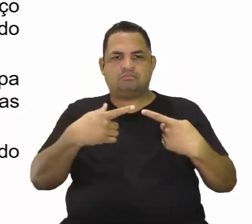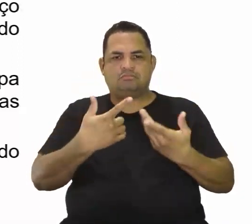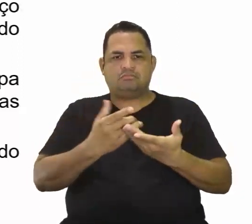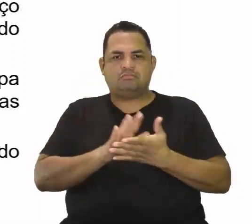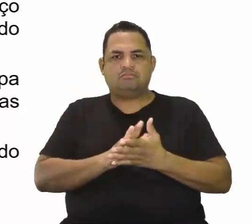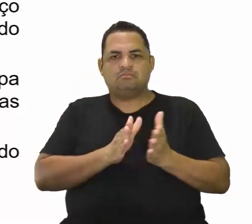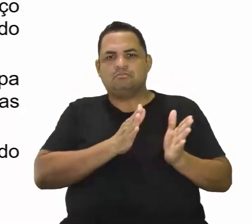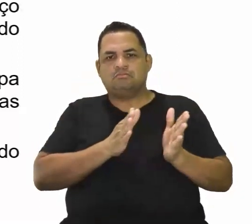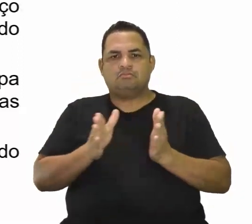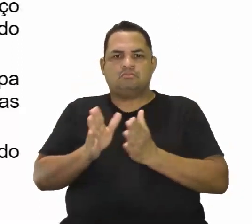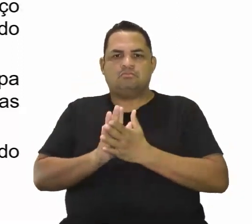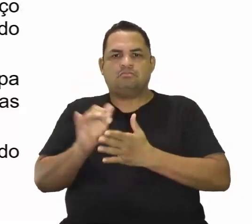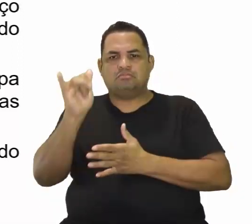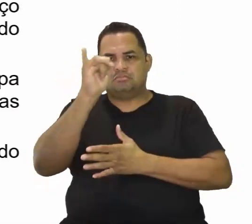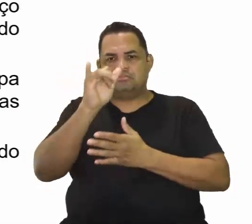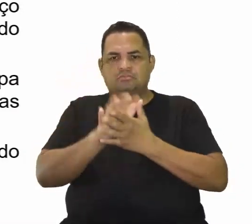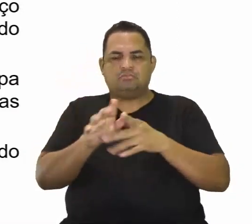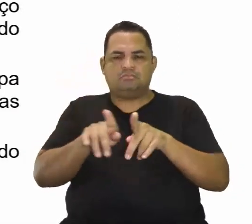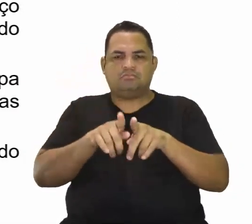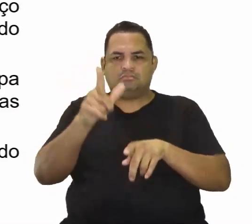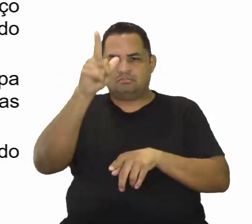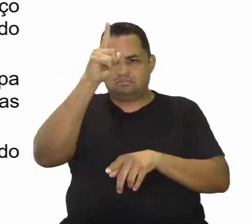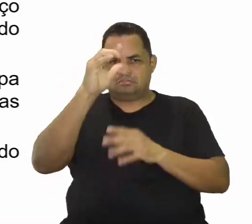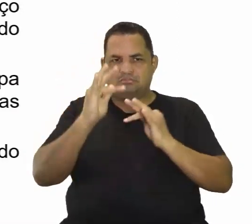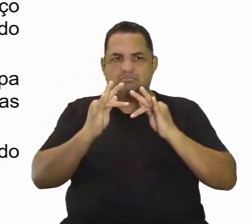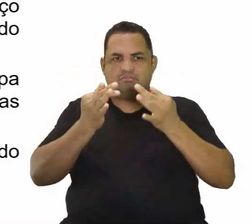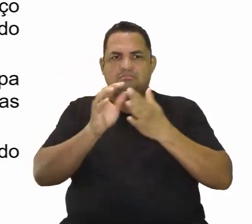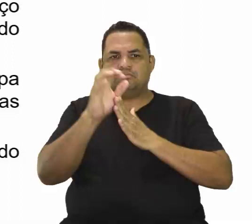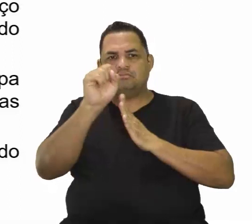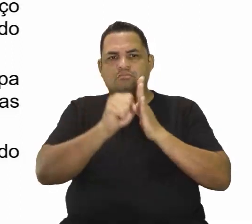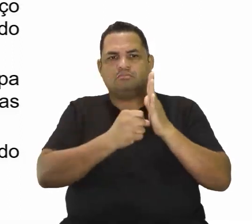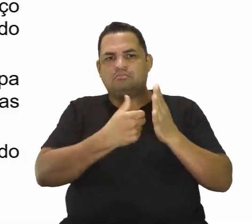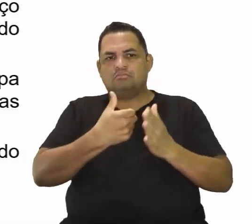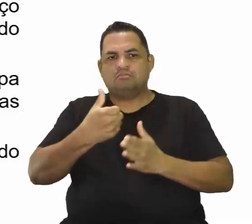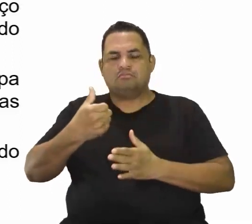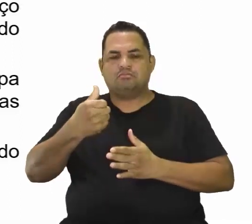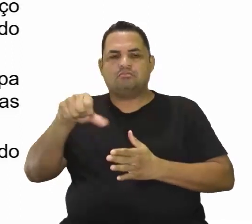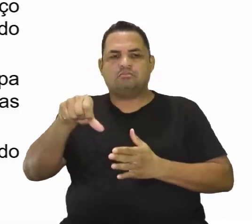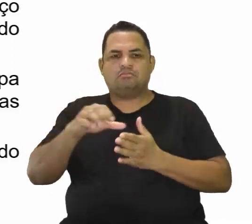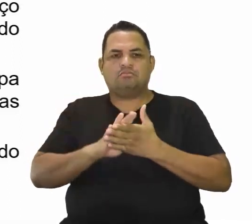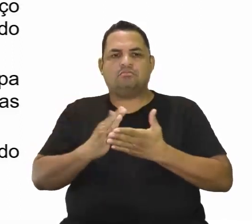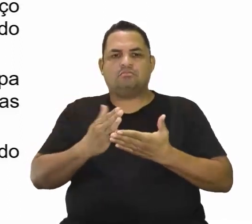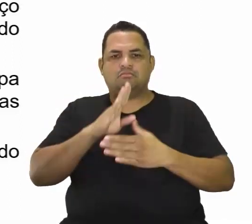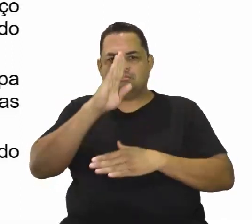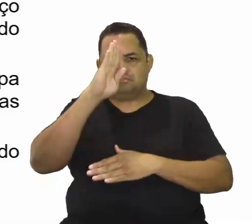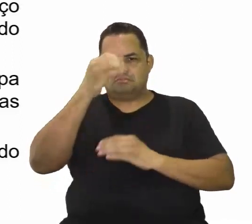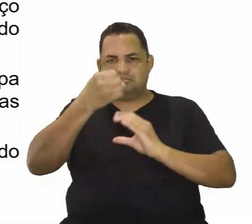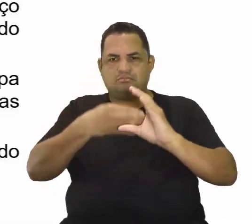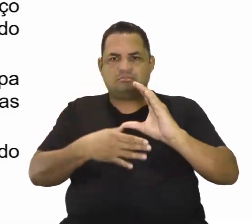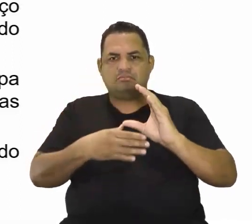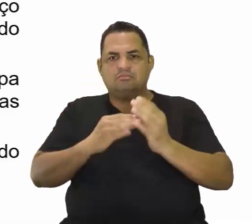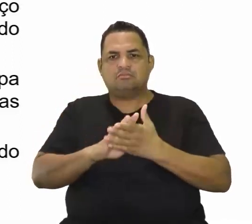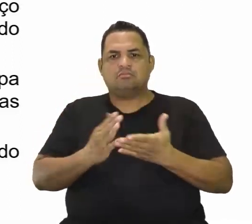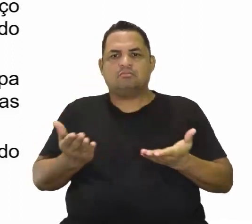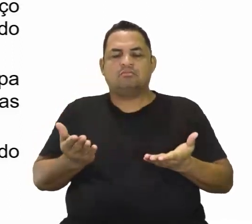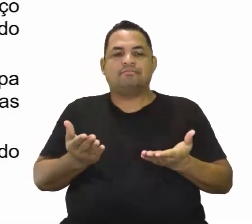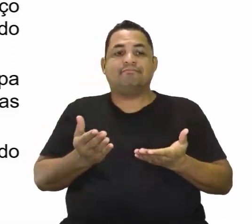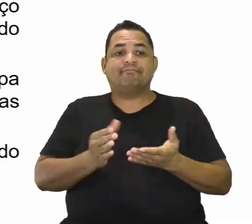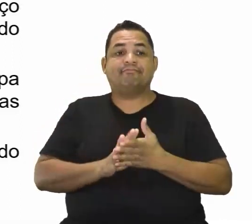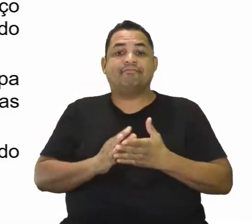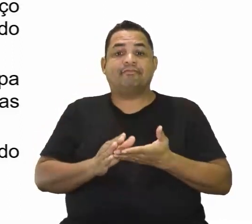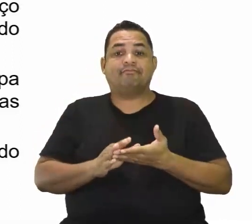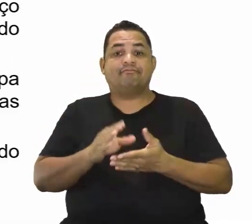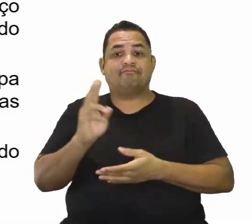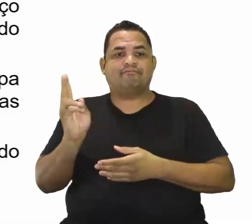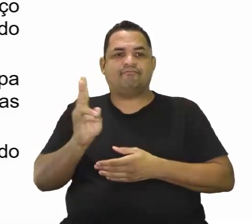vigorou na Itália e Alemanha no final do século XIX, cuja principal característica